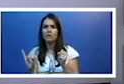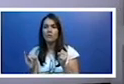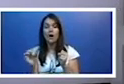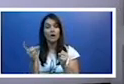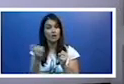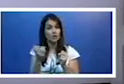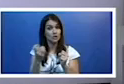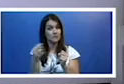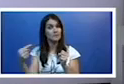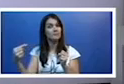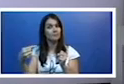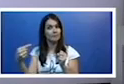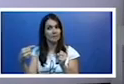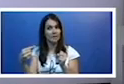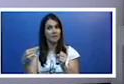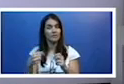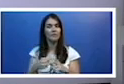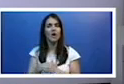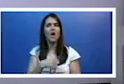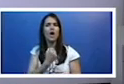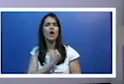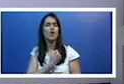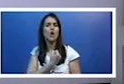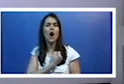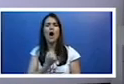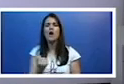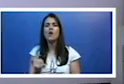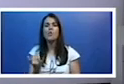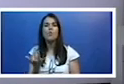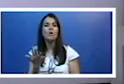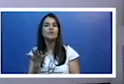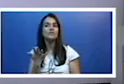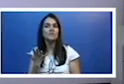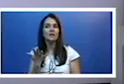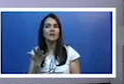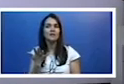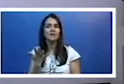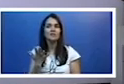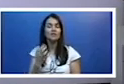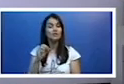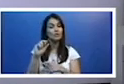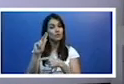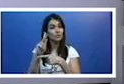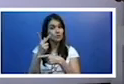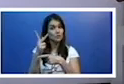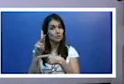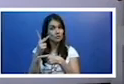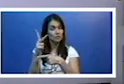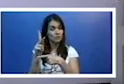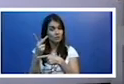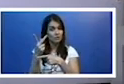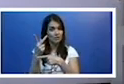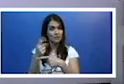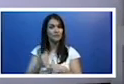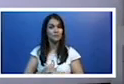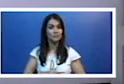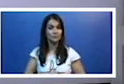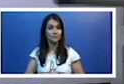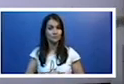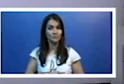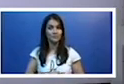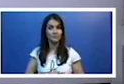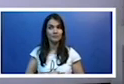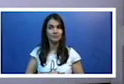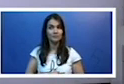X-, é numericamente igual à quantidade de hidrogênios ionizáveis, que é essa quantidade aqui.